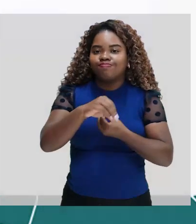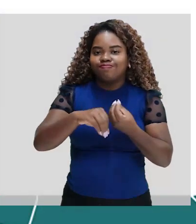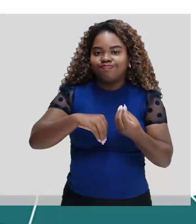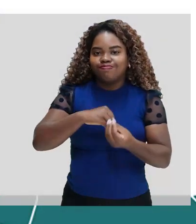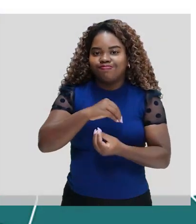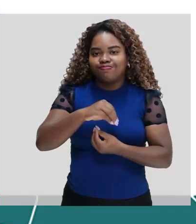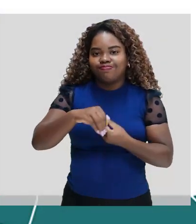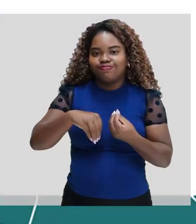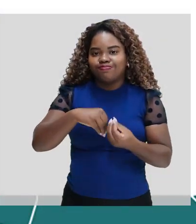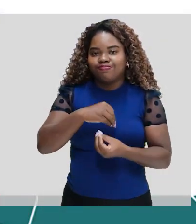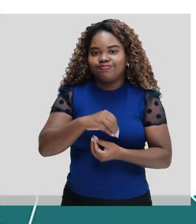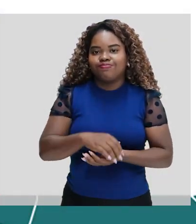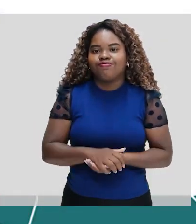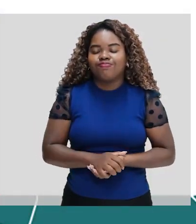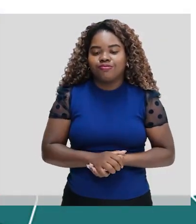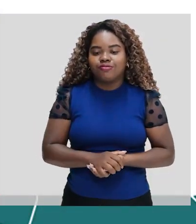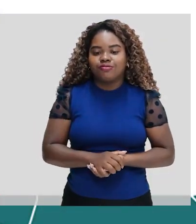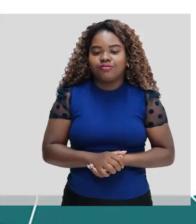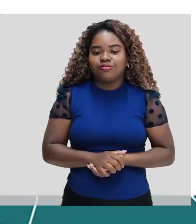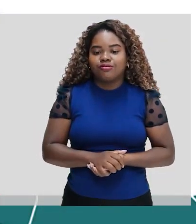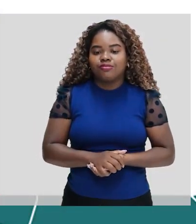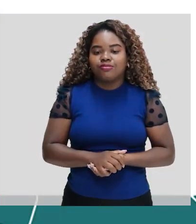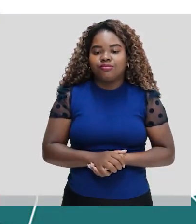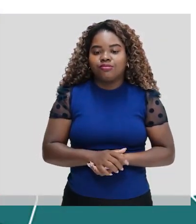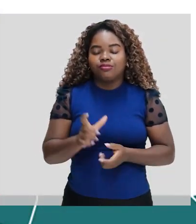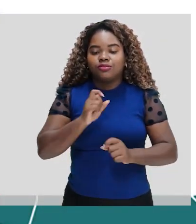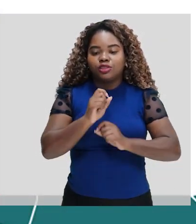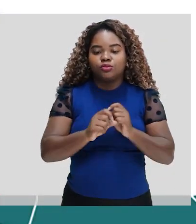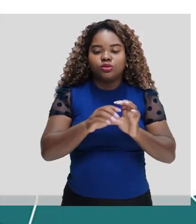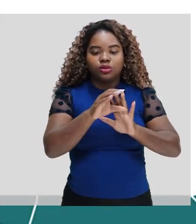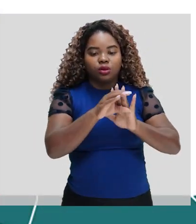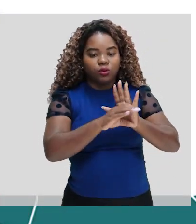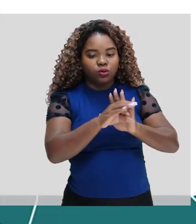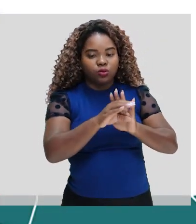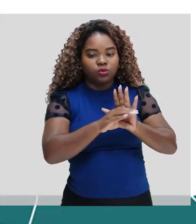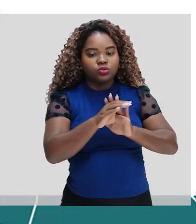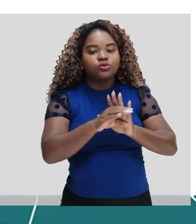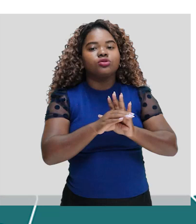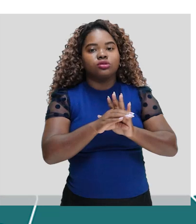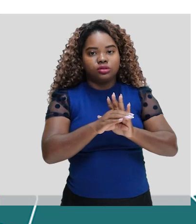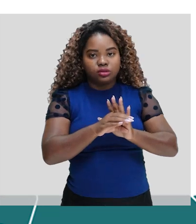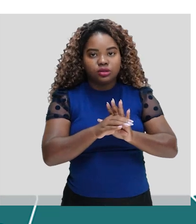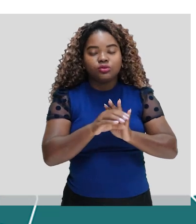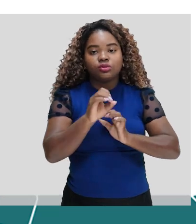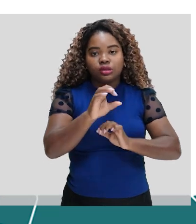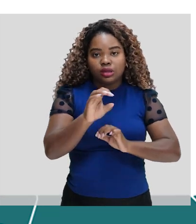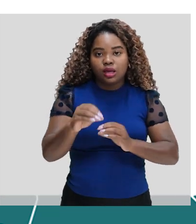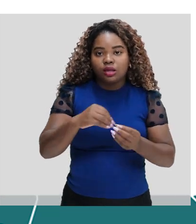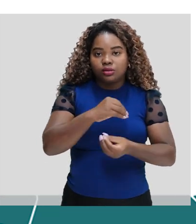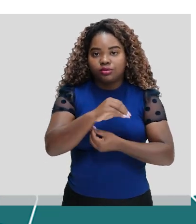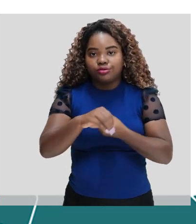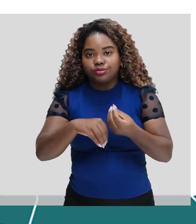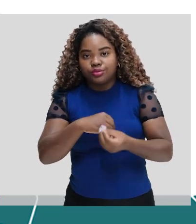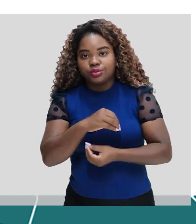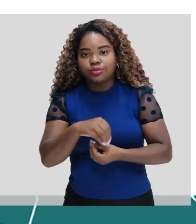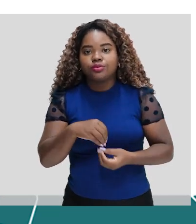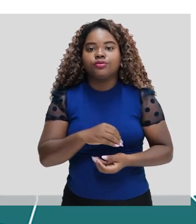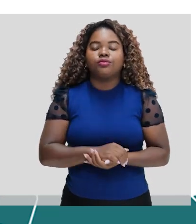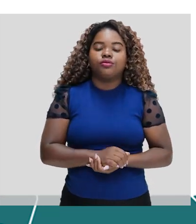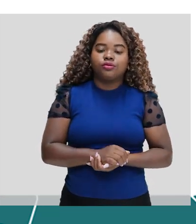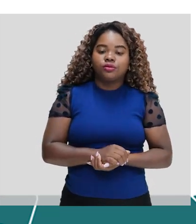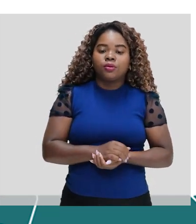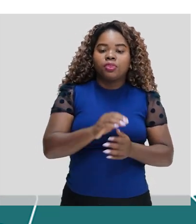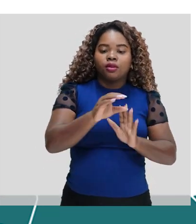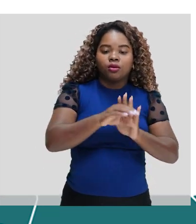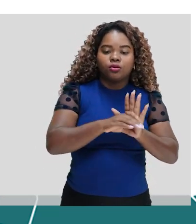certo? Aqui vamos estar trabalhando o conceito de solubilidade, certo? Conceito de soluções,